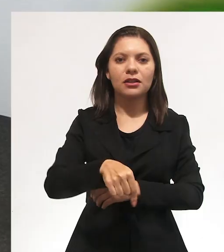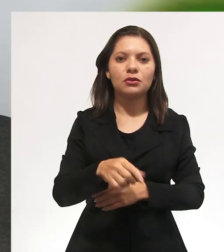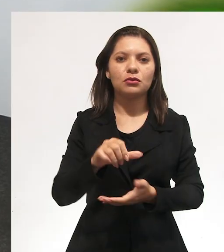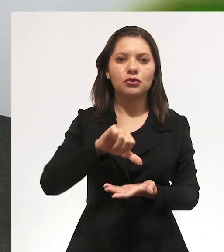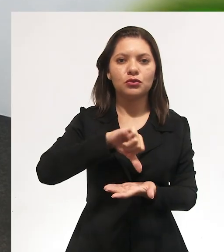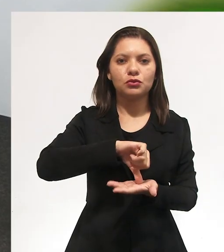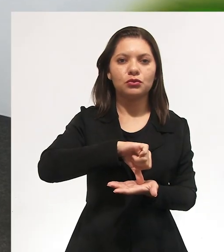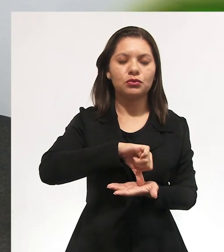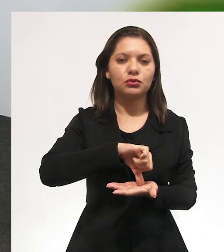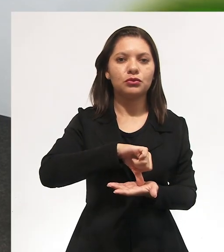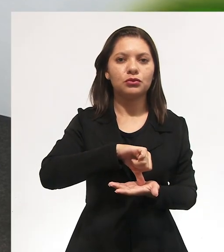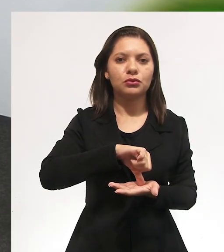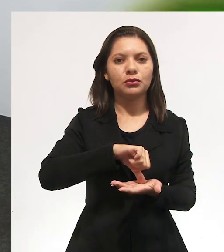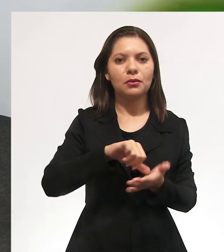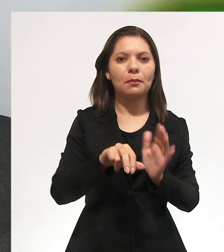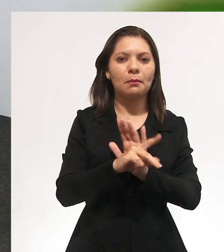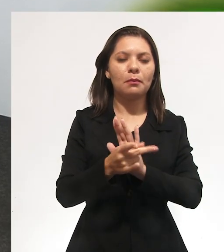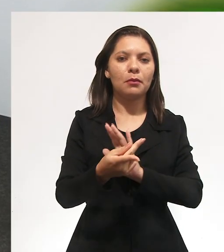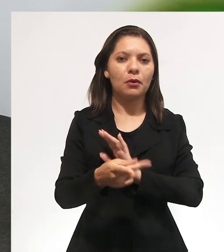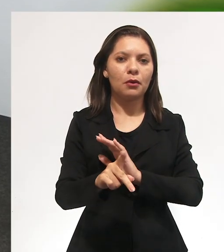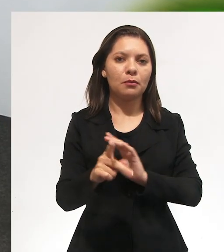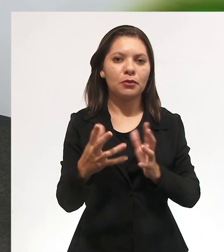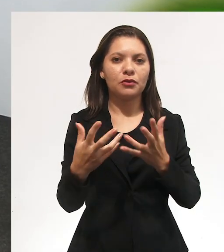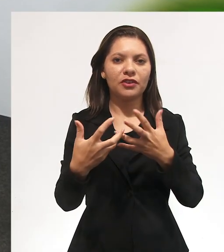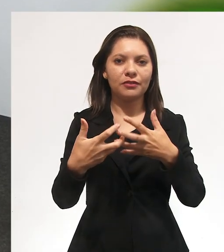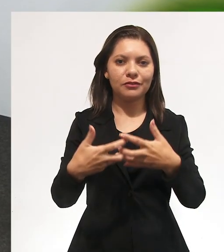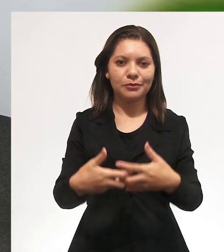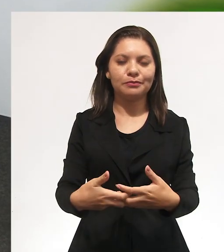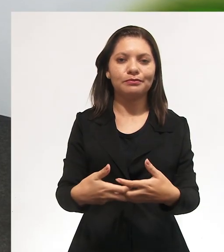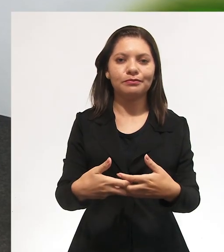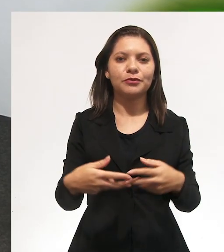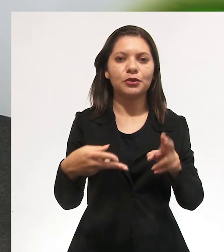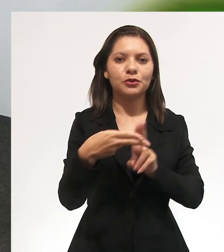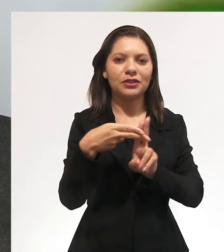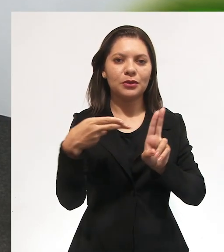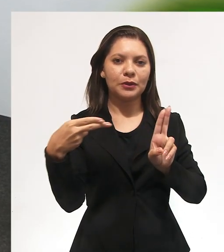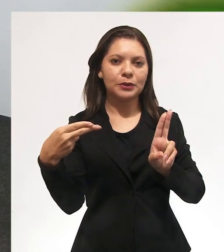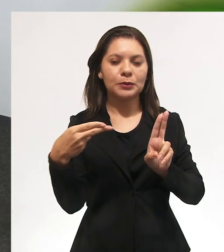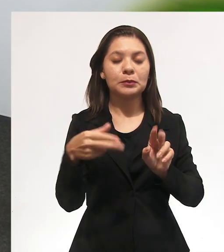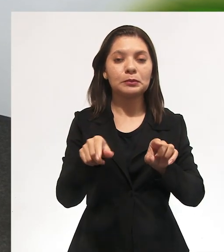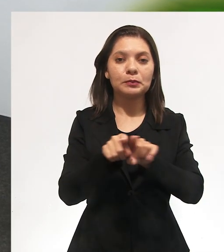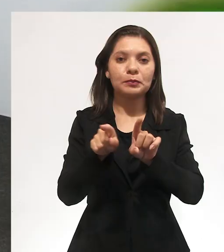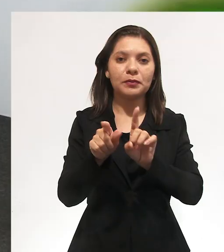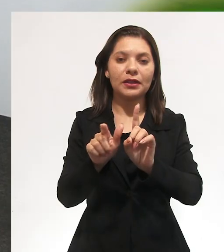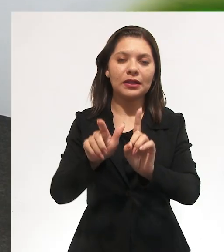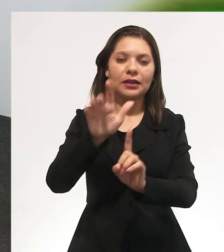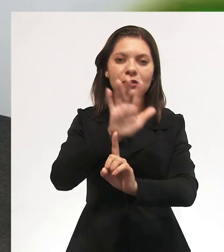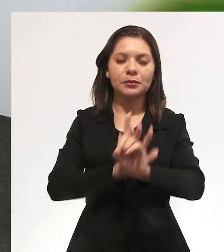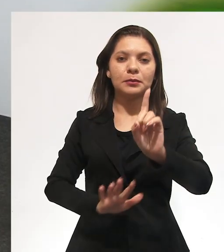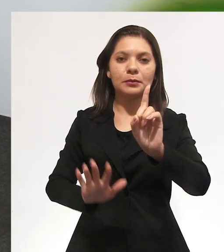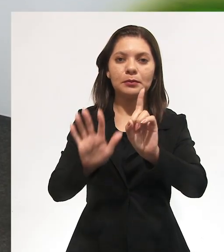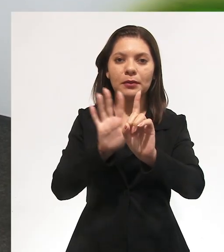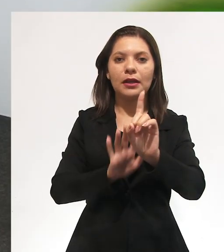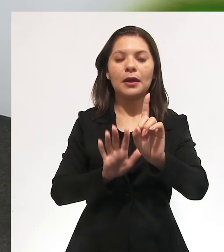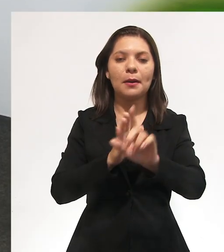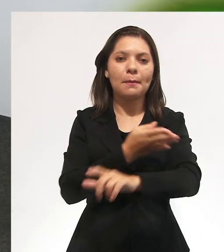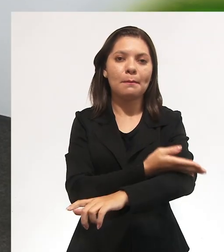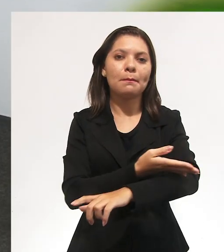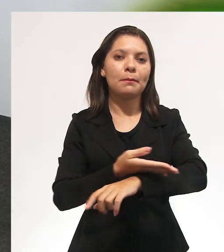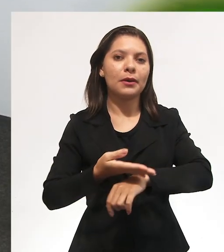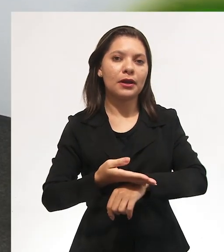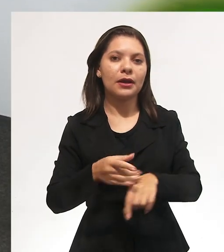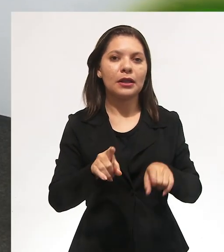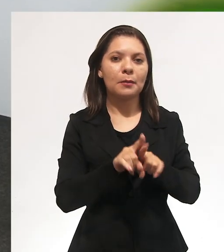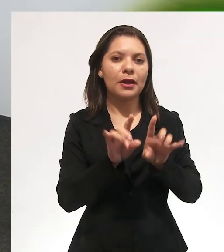Rondônia, campus Porto Velho, Zona Norte. Atrás de mim tem uma parede branca com